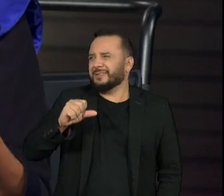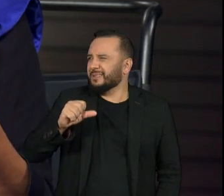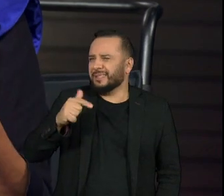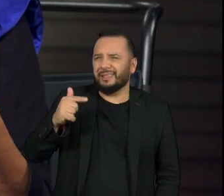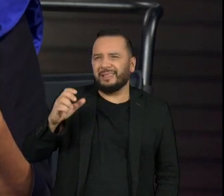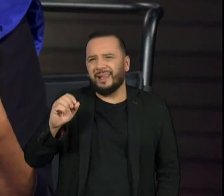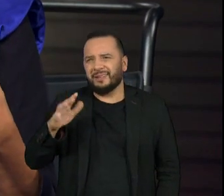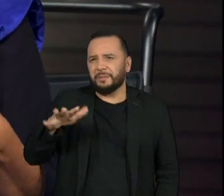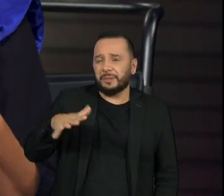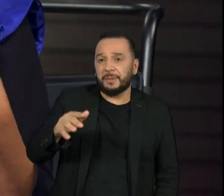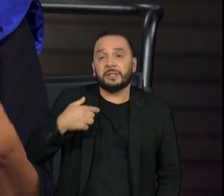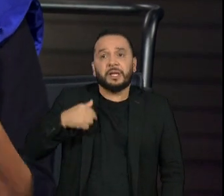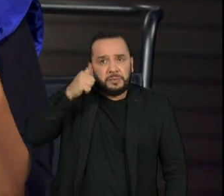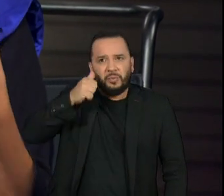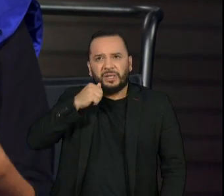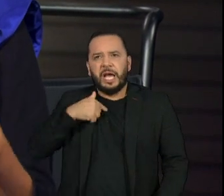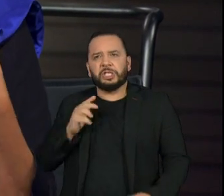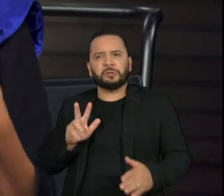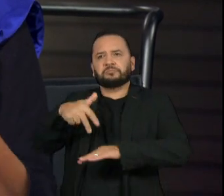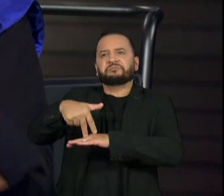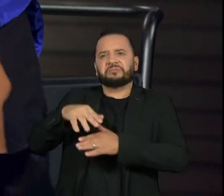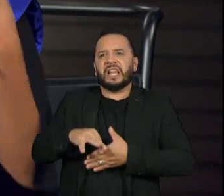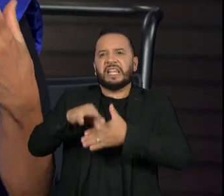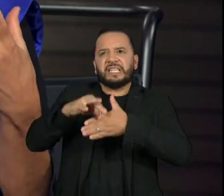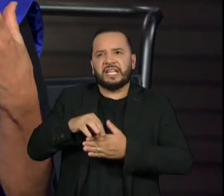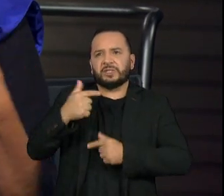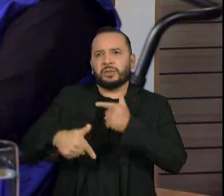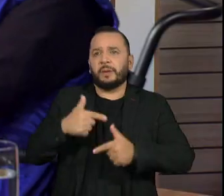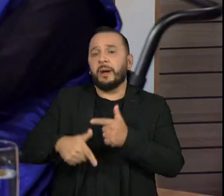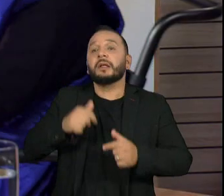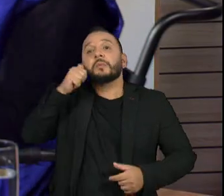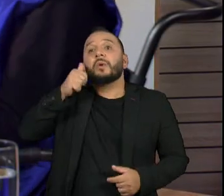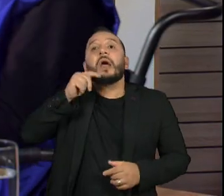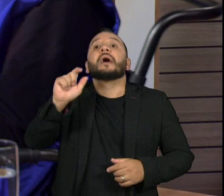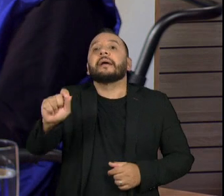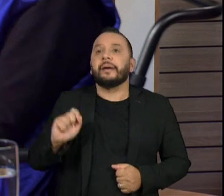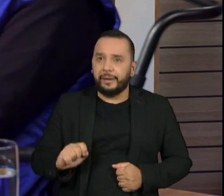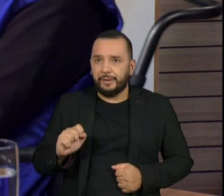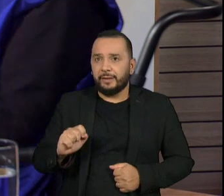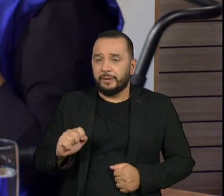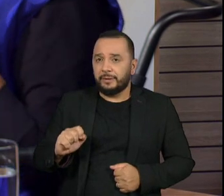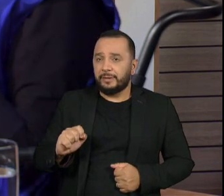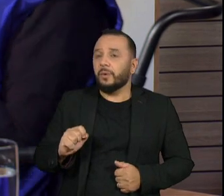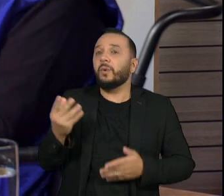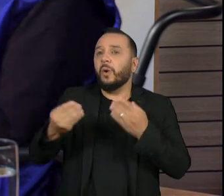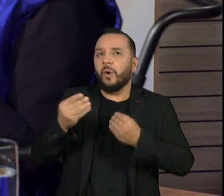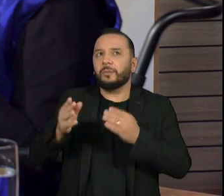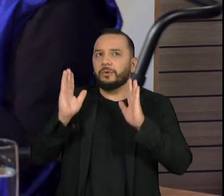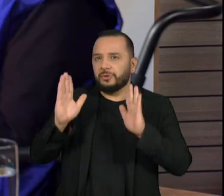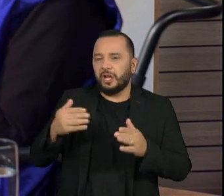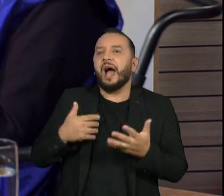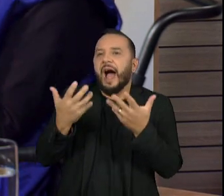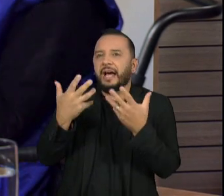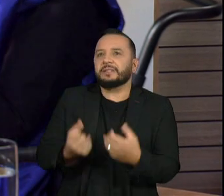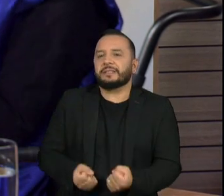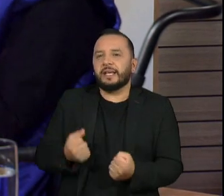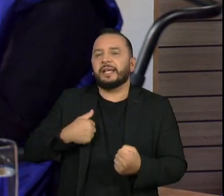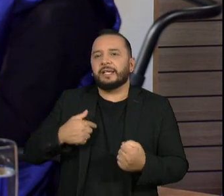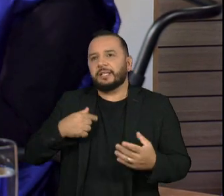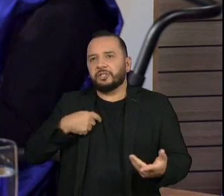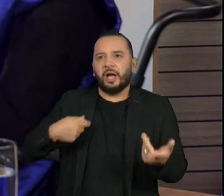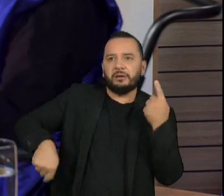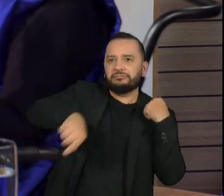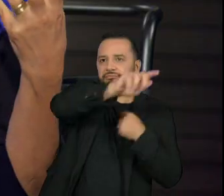assumem uma posição de liderança no trabalho, então a primeira coisa que elas fazem é incorporar essa